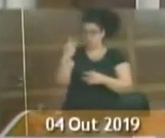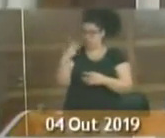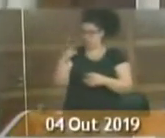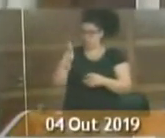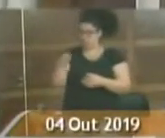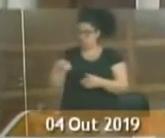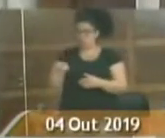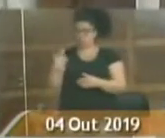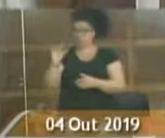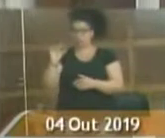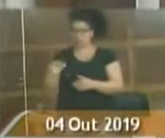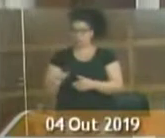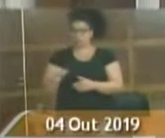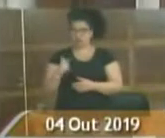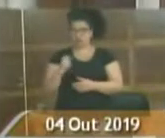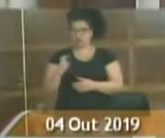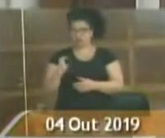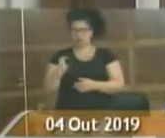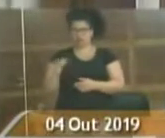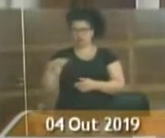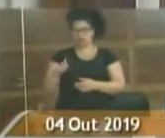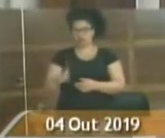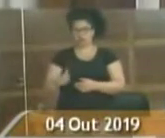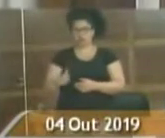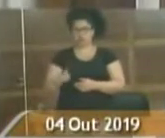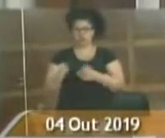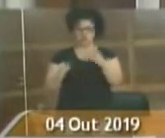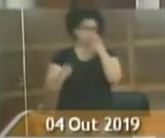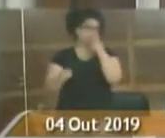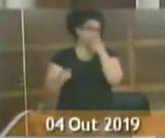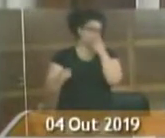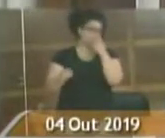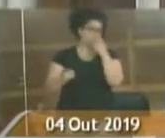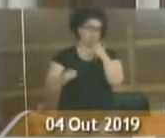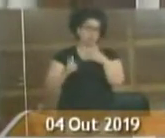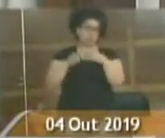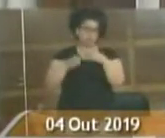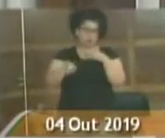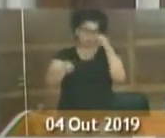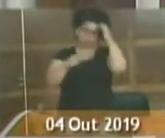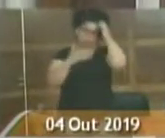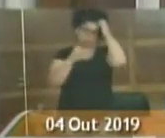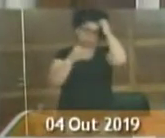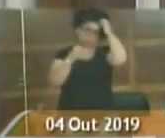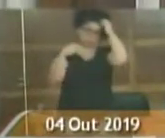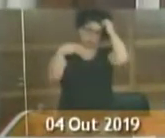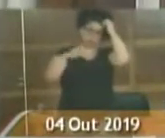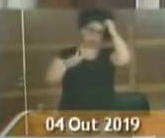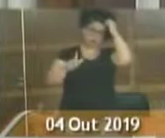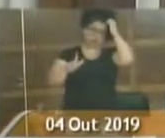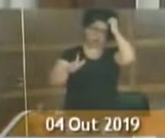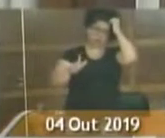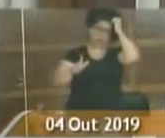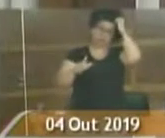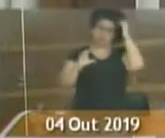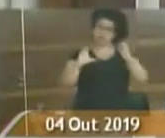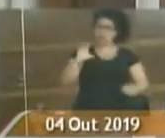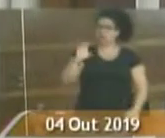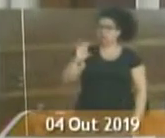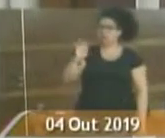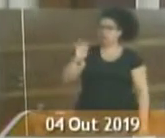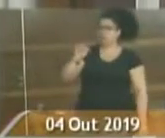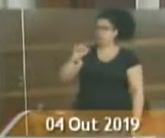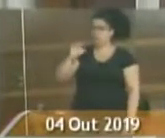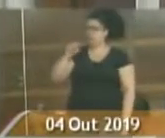é de 25, e no cão, a gente ainda continua com 20 mg de cetaconazol por